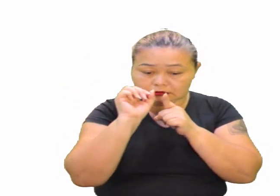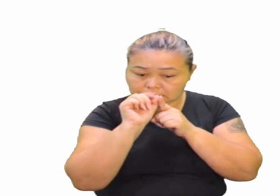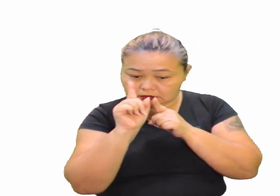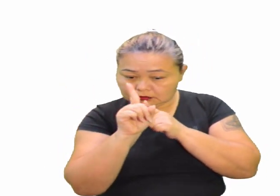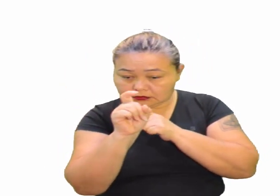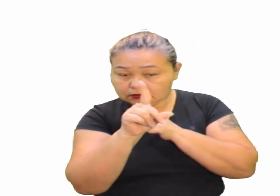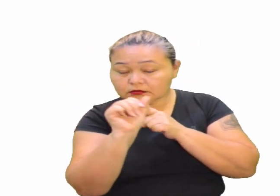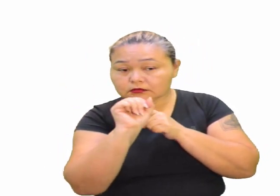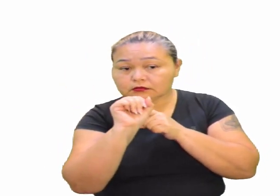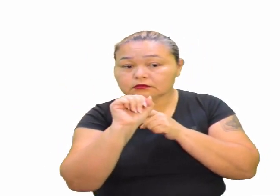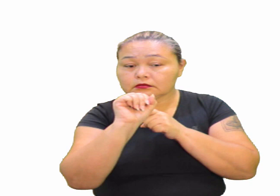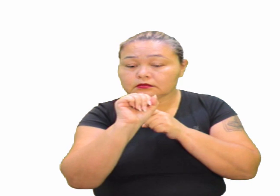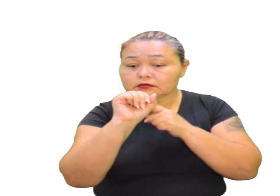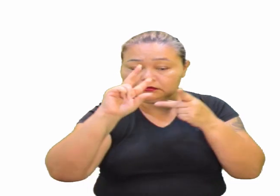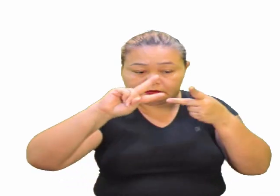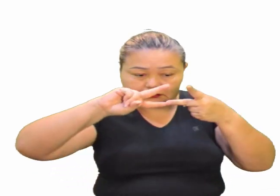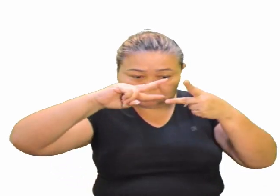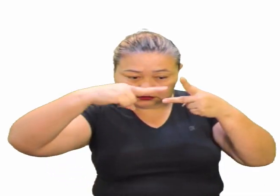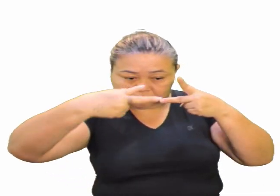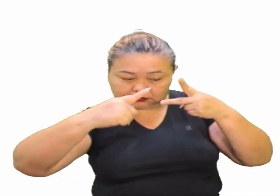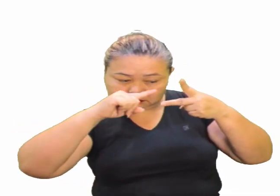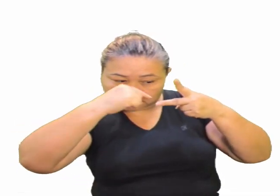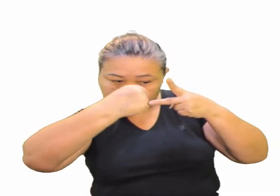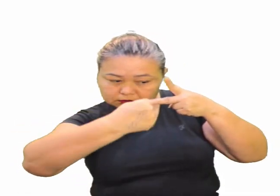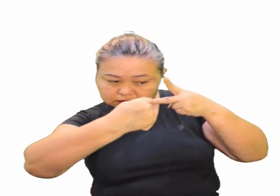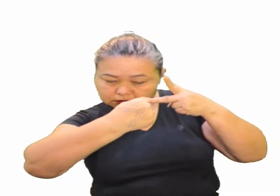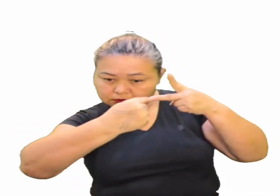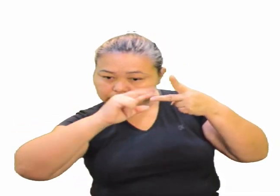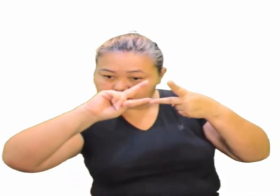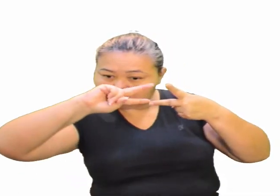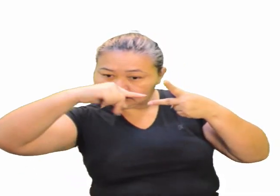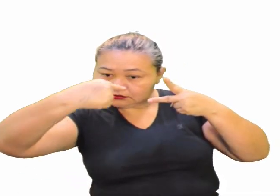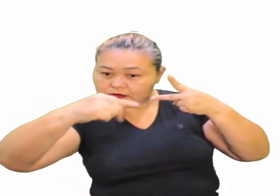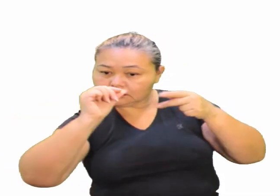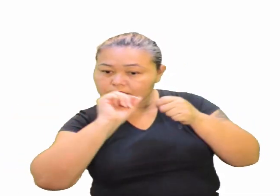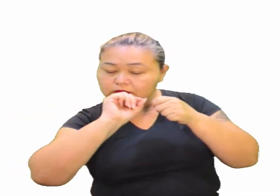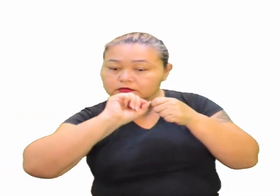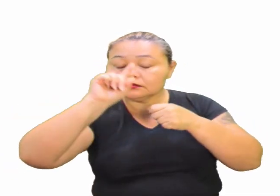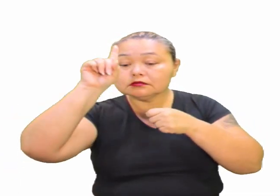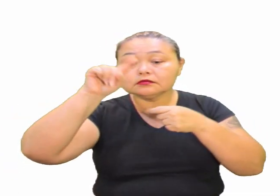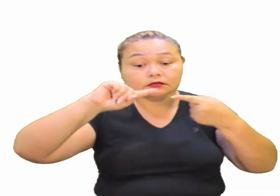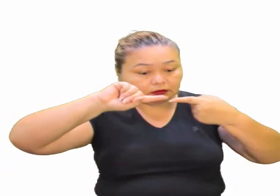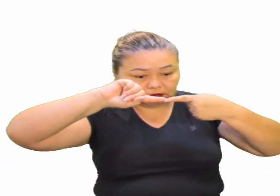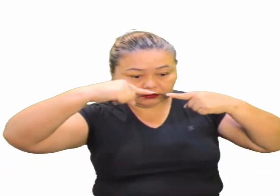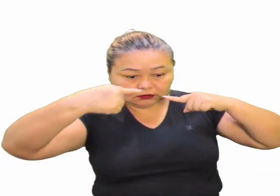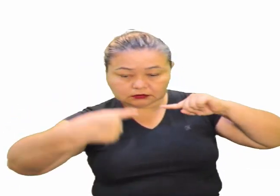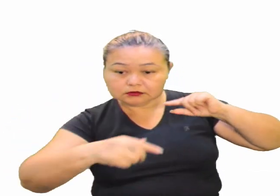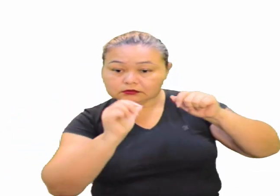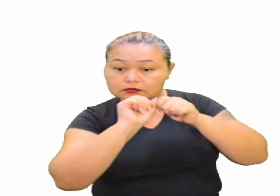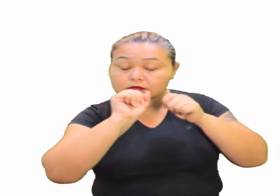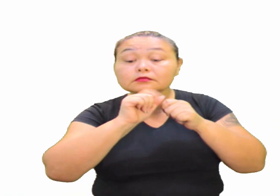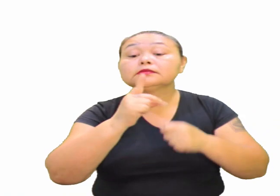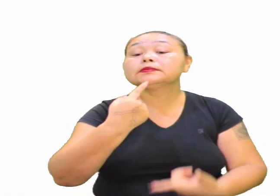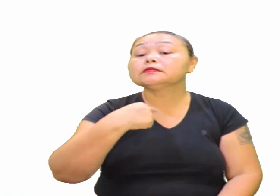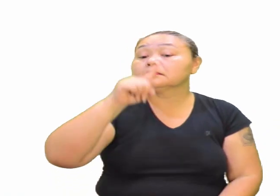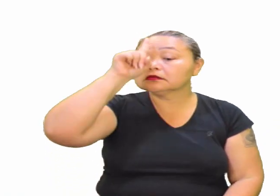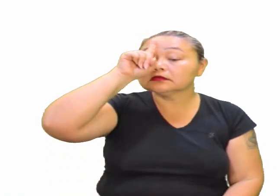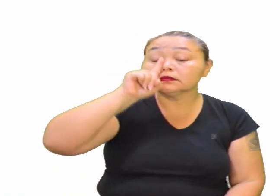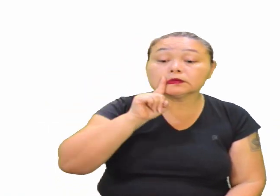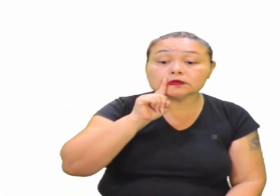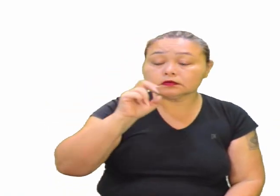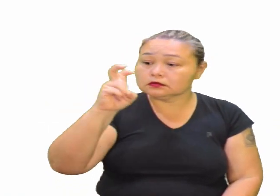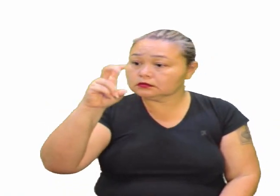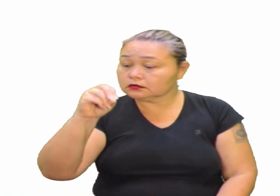espermatozoide com alelo para amarelo e 50% com outro alelo para amarelo. É 50. Como